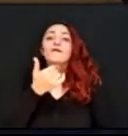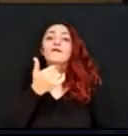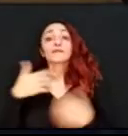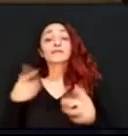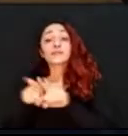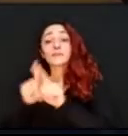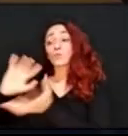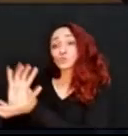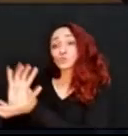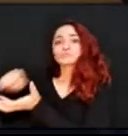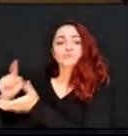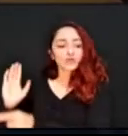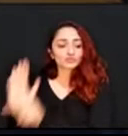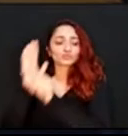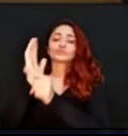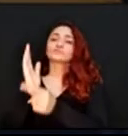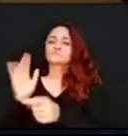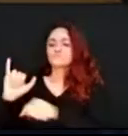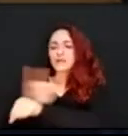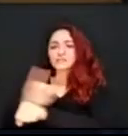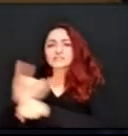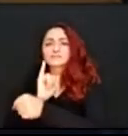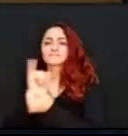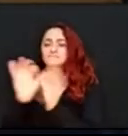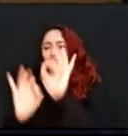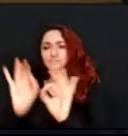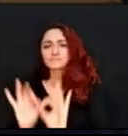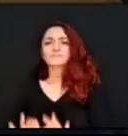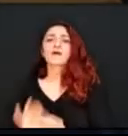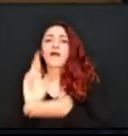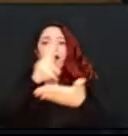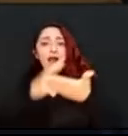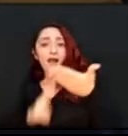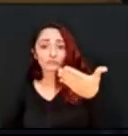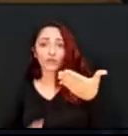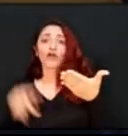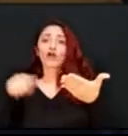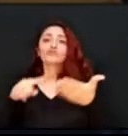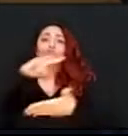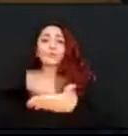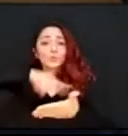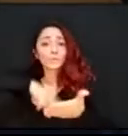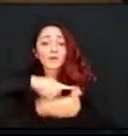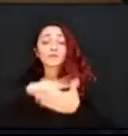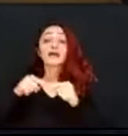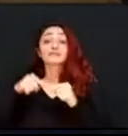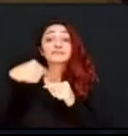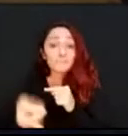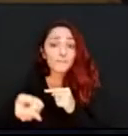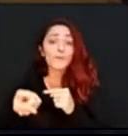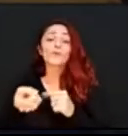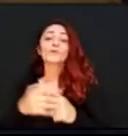evolução técnica e metodológica do relato integrado que nós fizemos no documento e depois se a gente entra na nossa